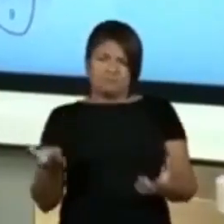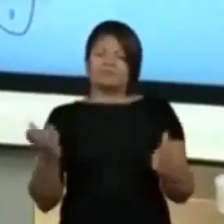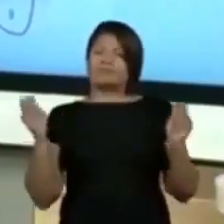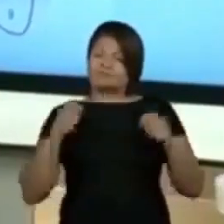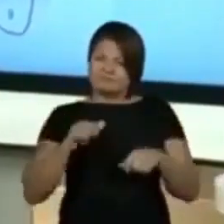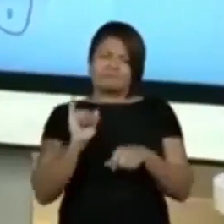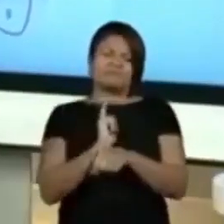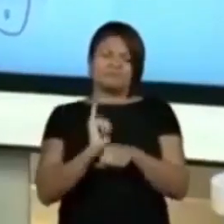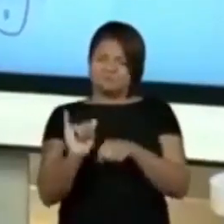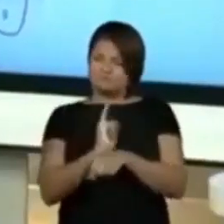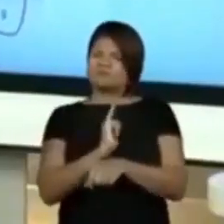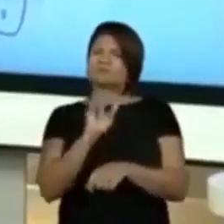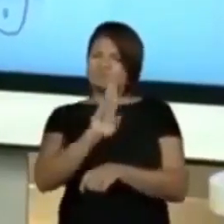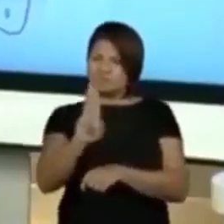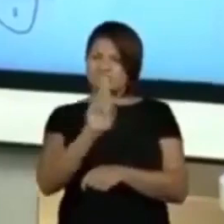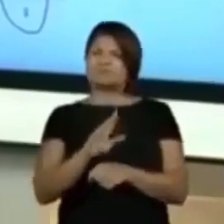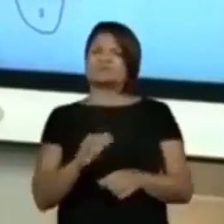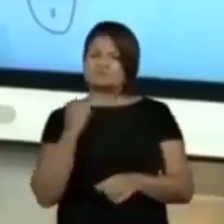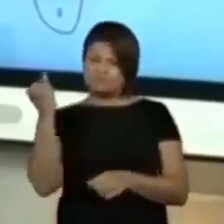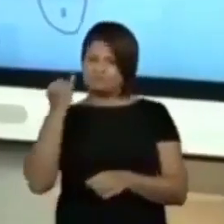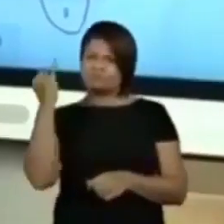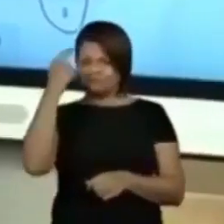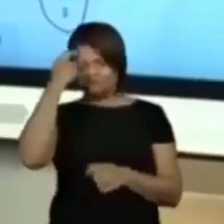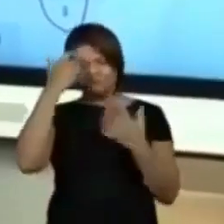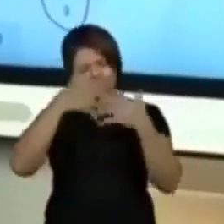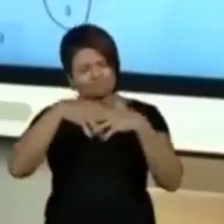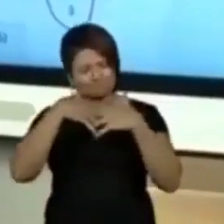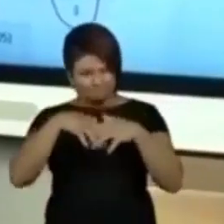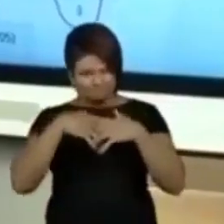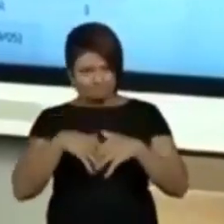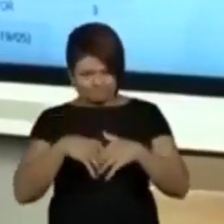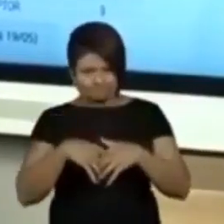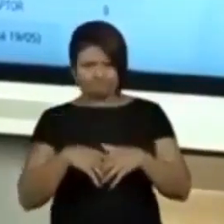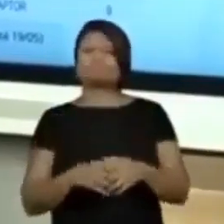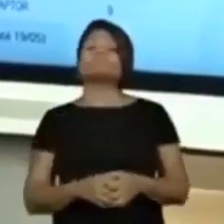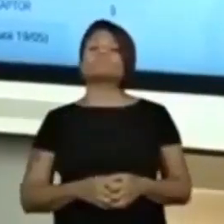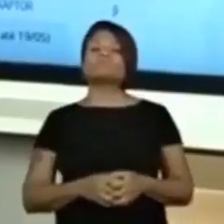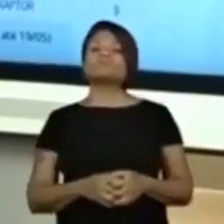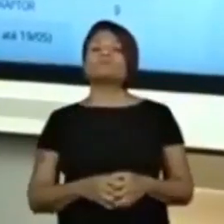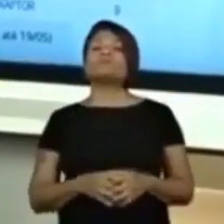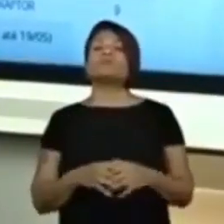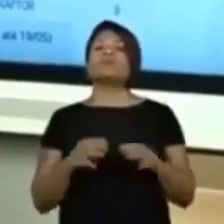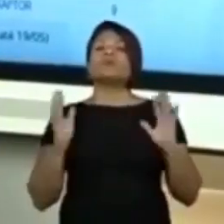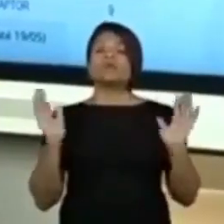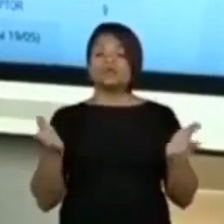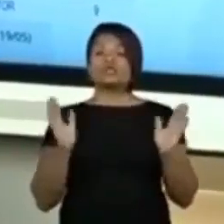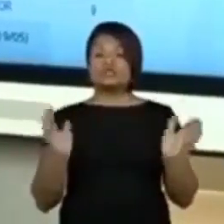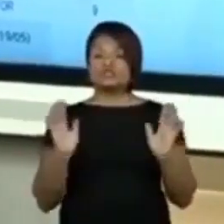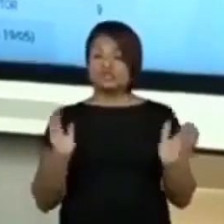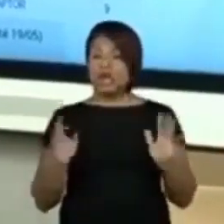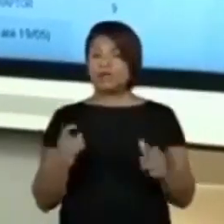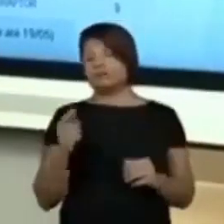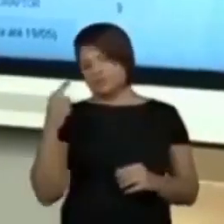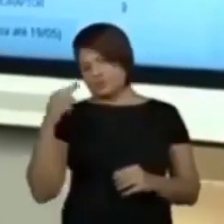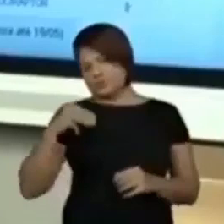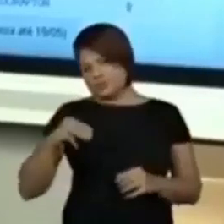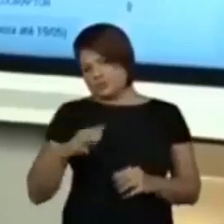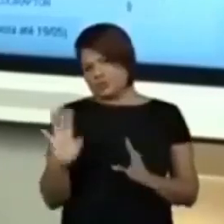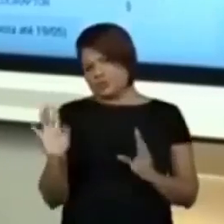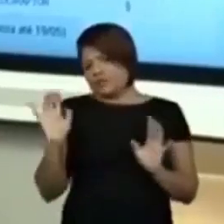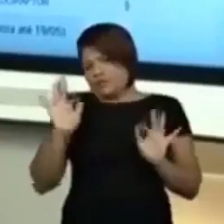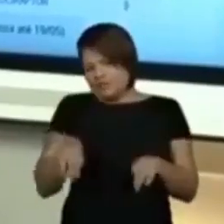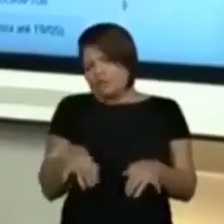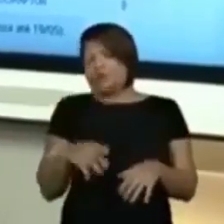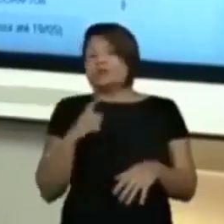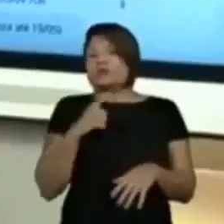essas estratégias importantes de cálculo mental. Estamos chegando aí no minutinho final e temos mais